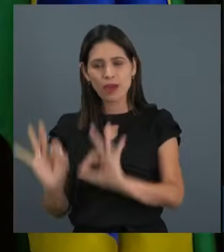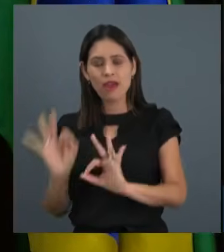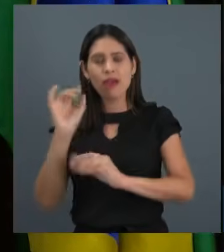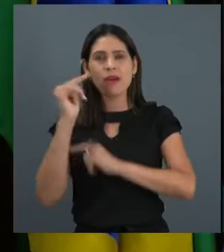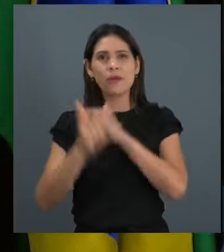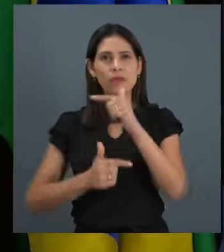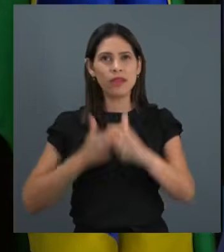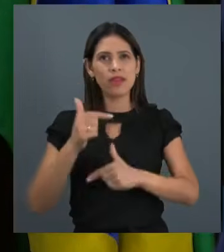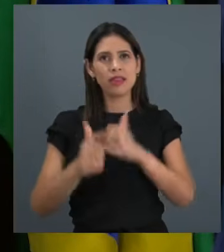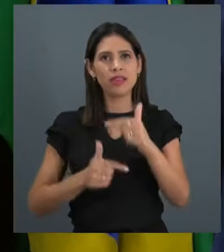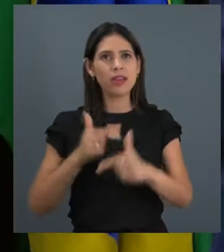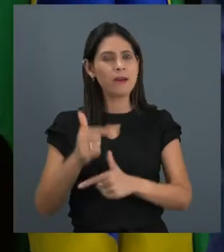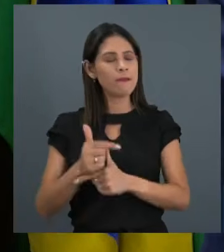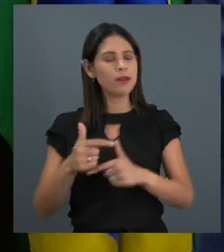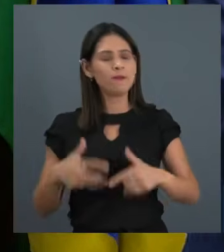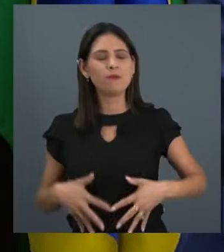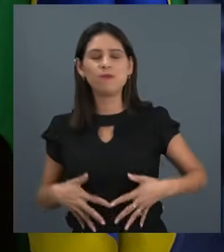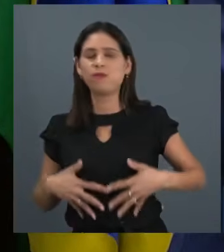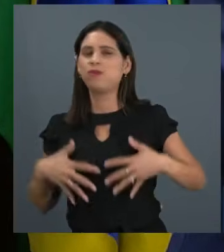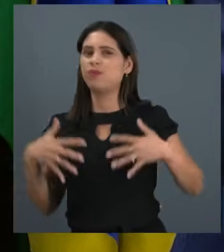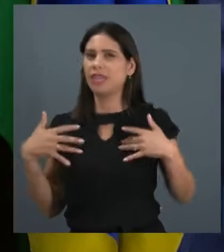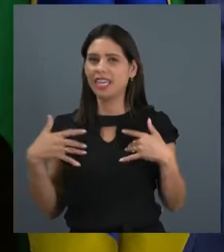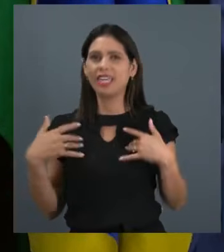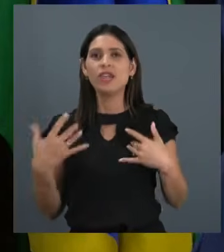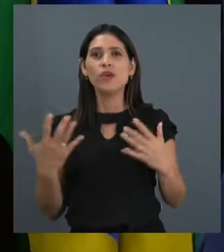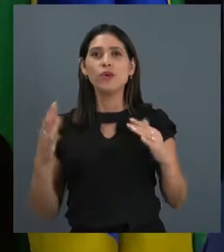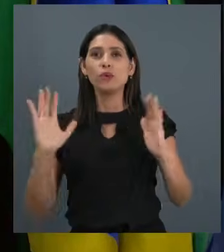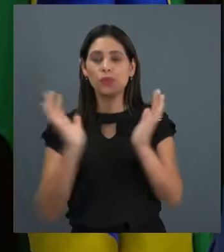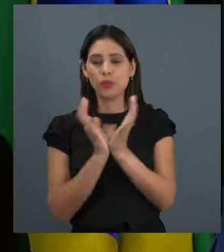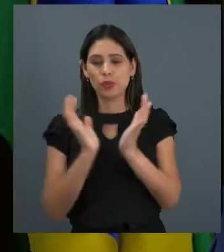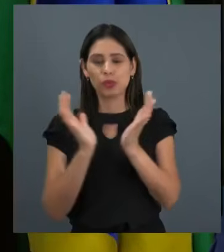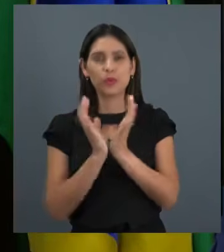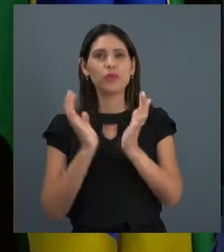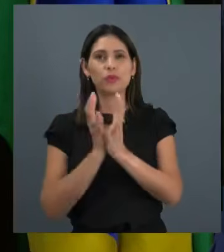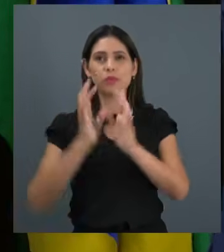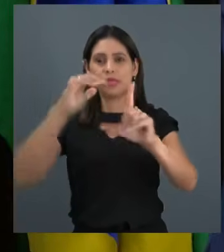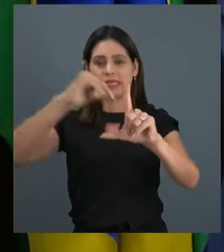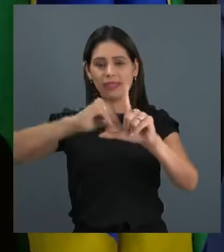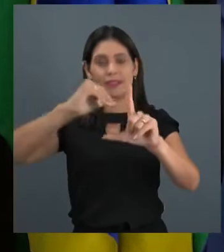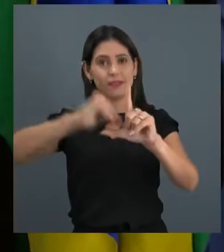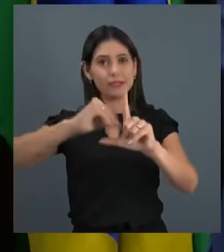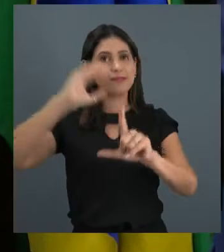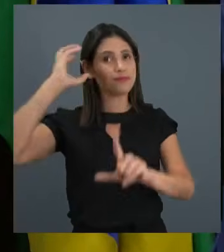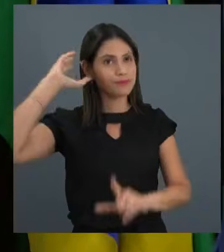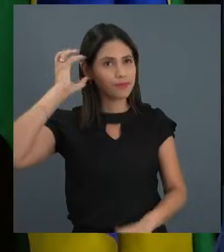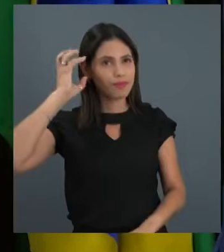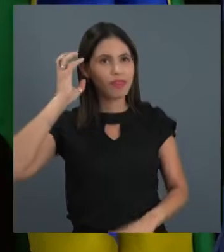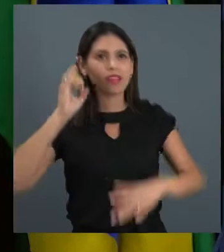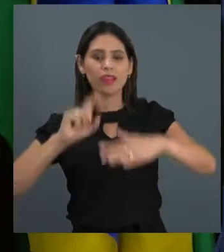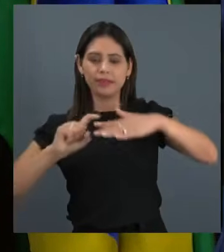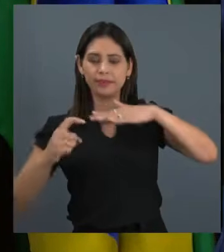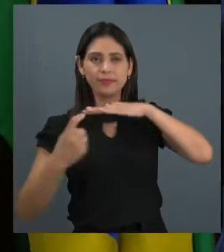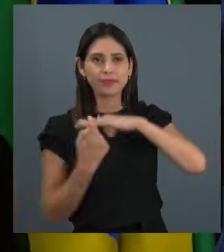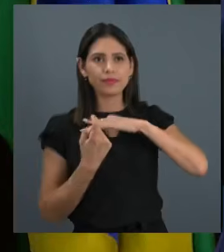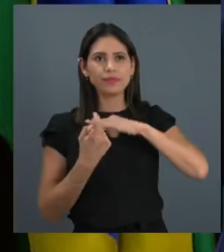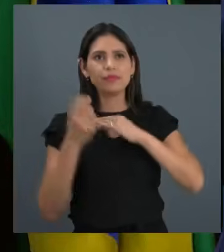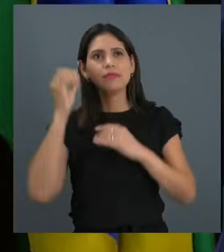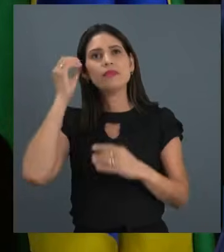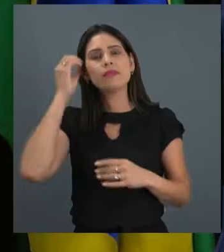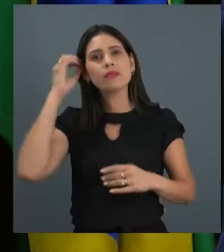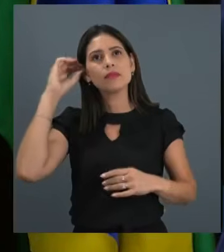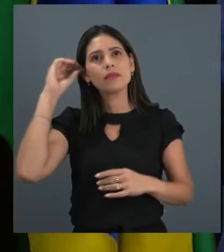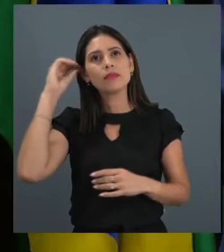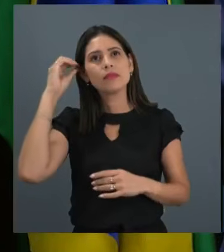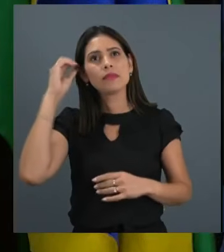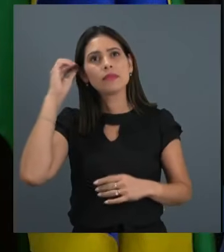sempre honrado da equipe da TV Senado, Rádio Senado e Agência Senado. Olha, hoje, senhor